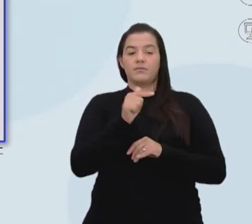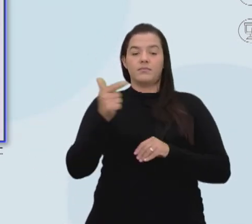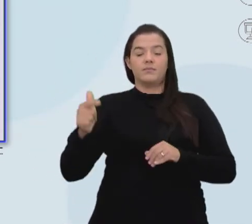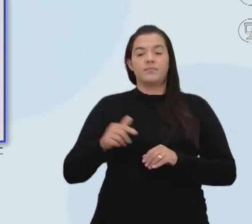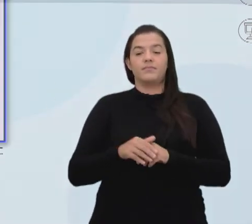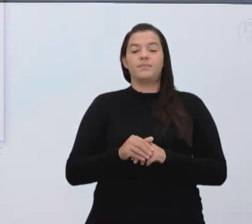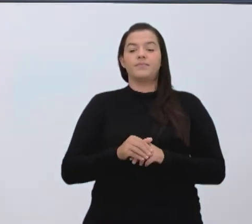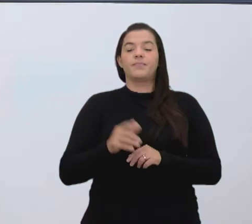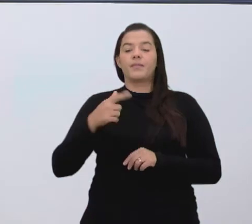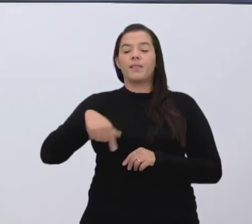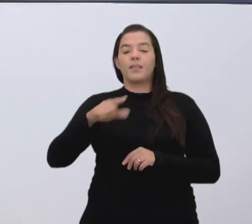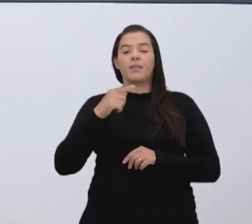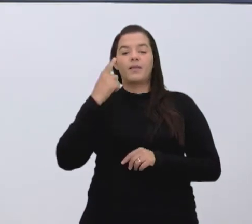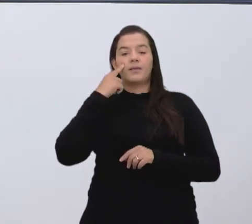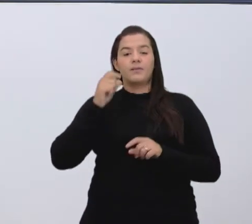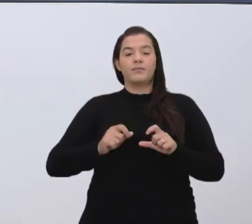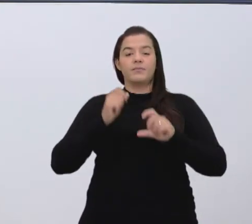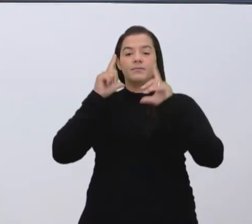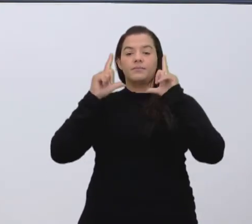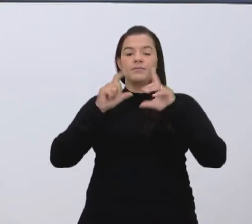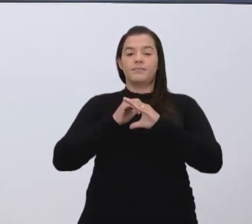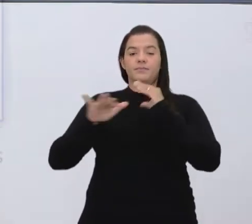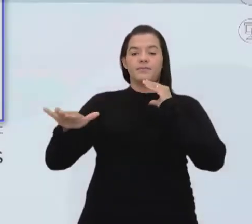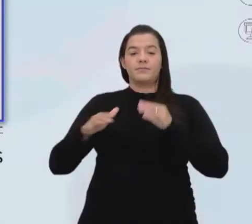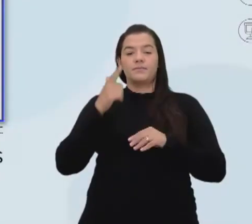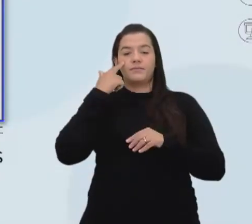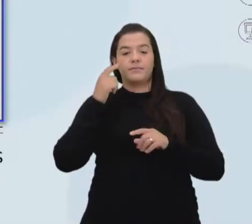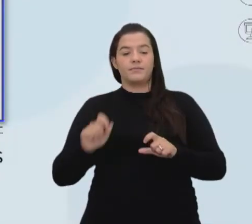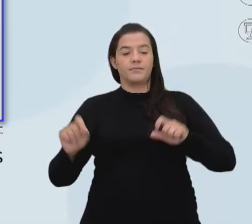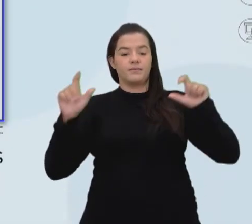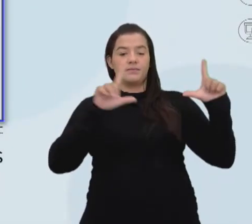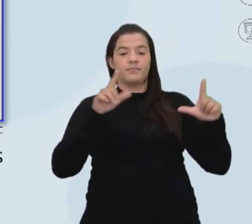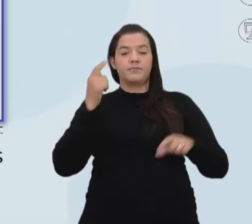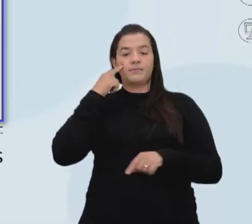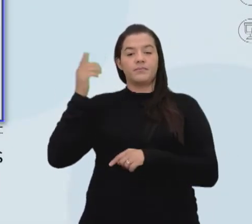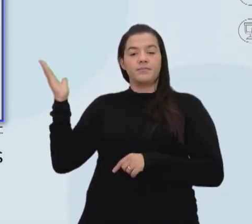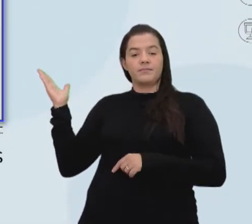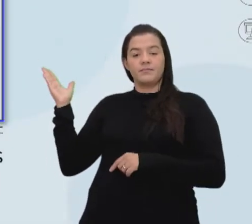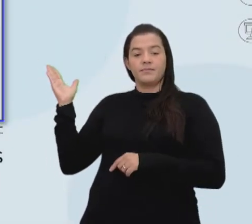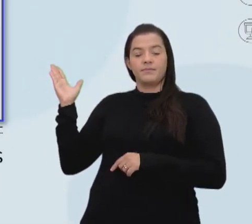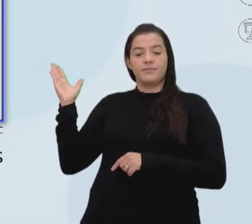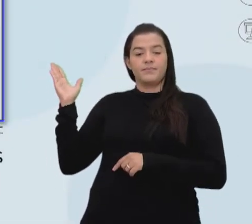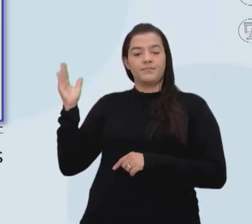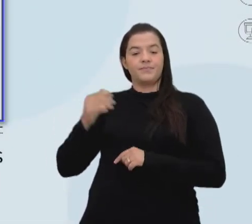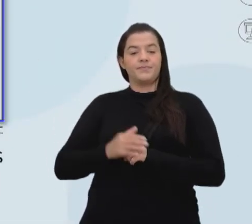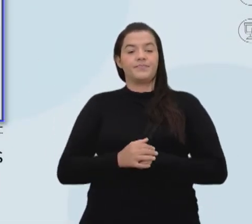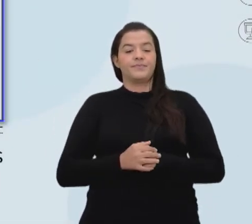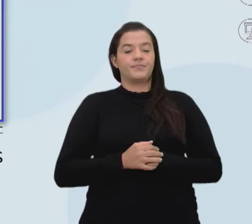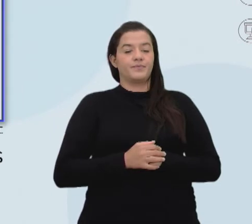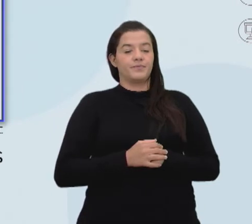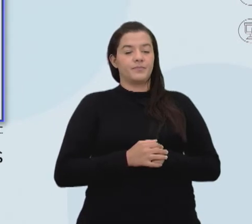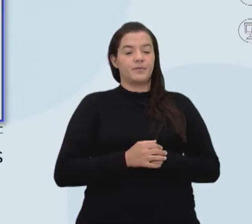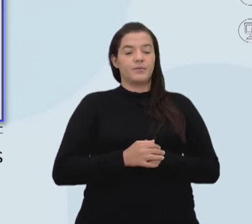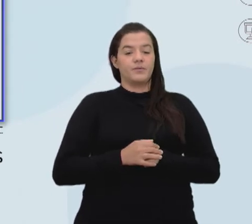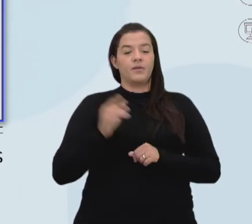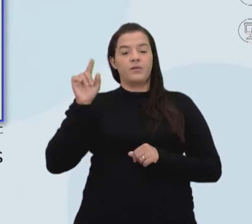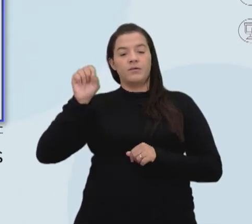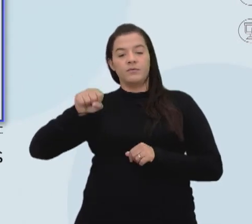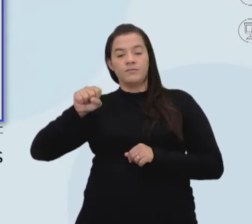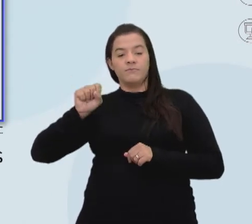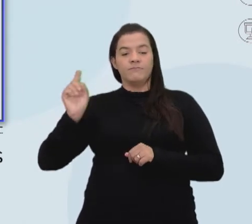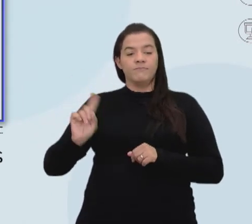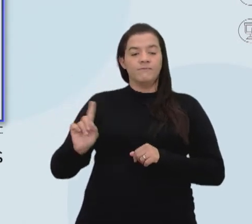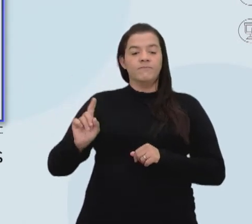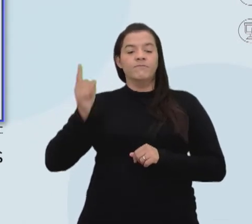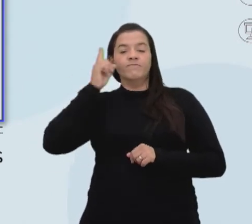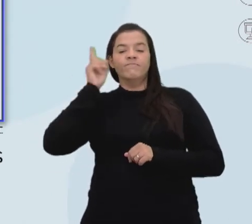eu enviei o questionário para você responder. Olha o jeitão que vai aparecer para você. Ela vai aparecer só a pergunta, o sim, o não e o... O que é o não sabe?